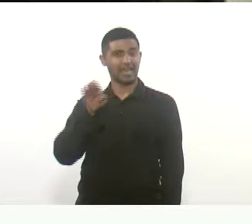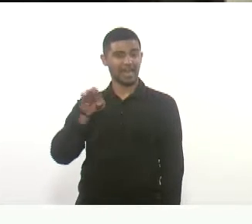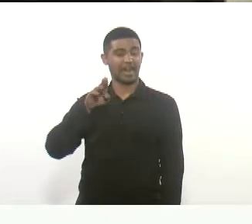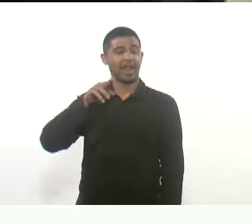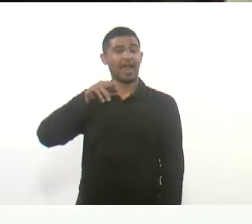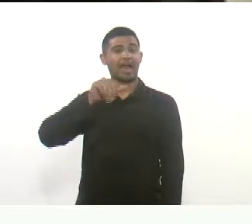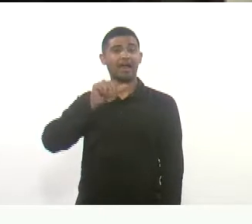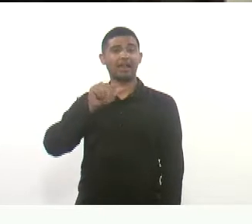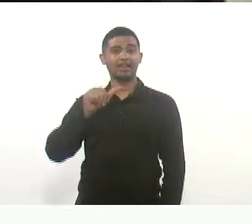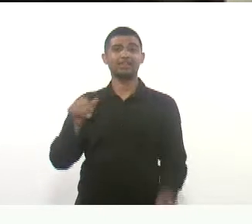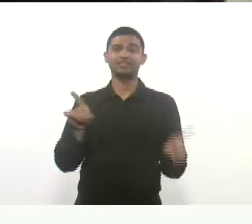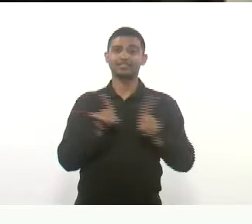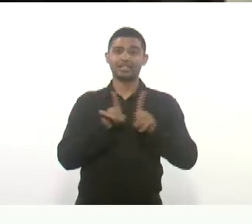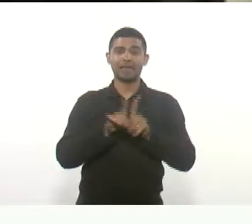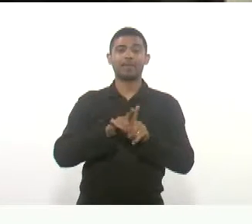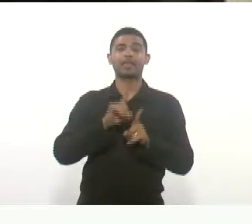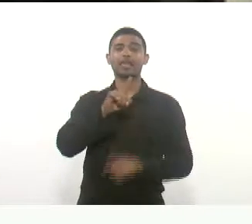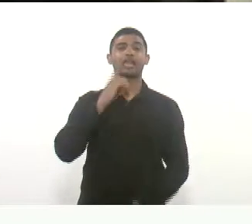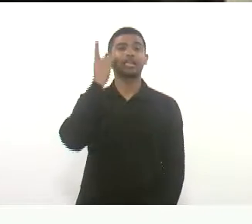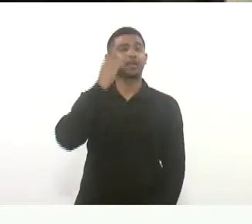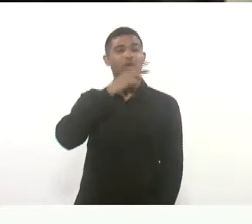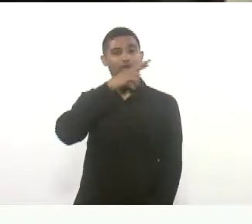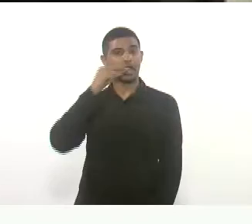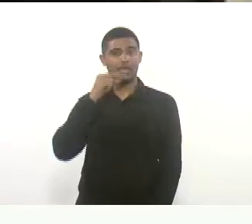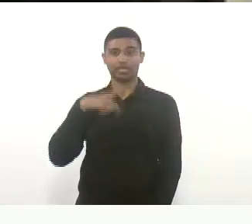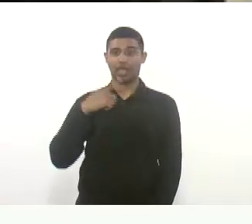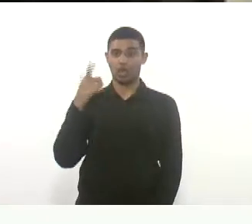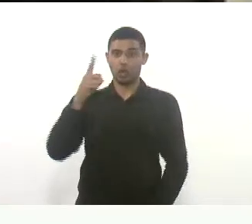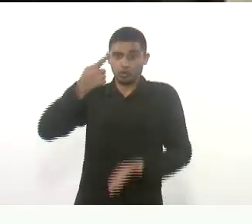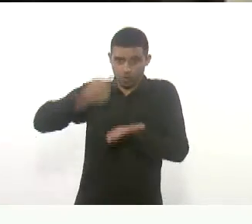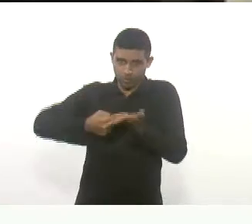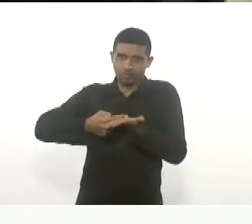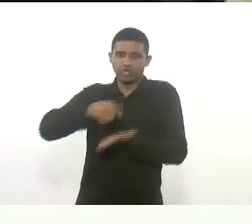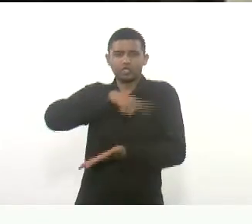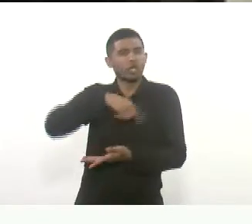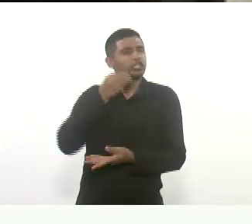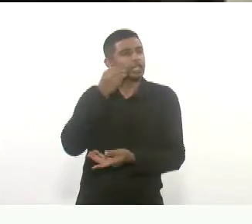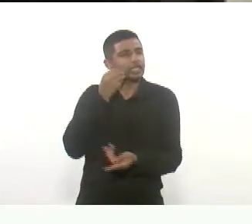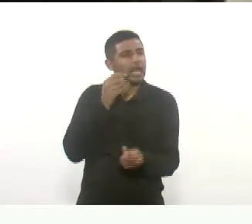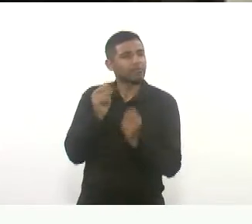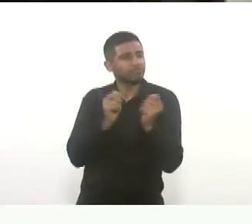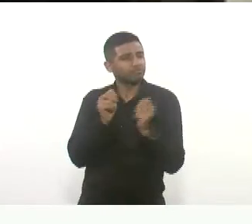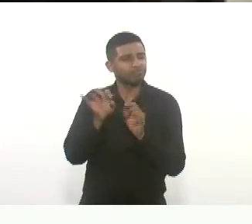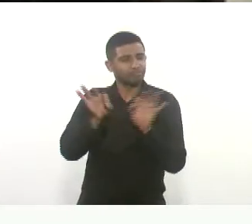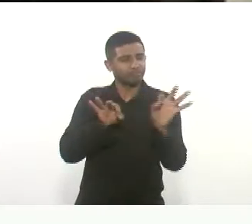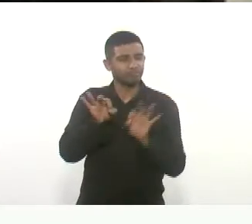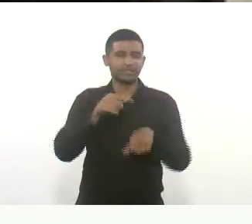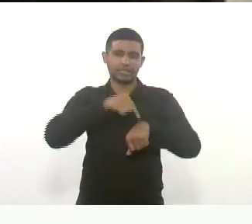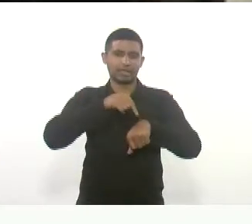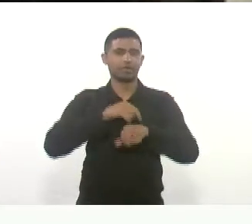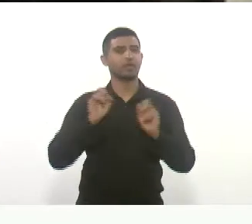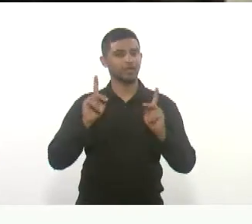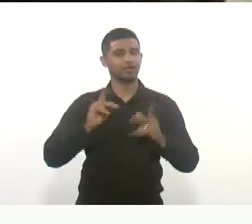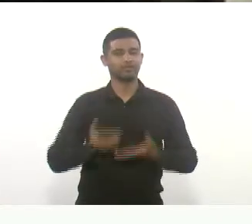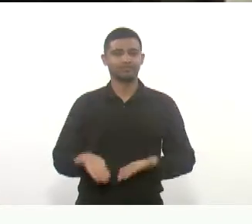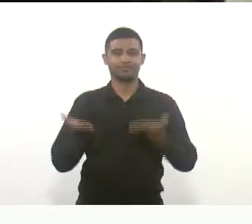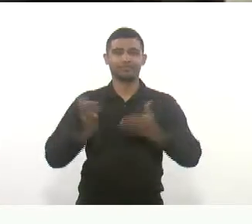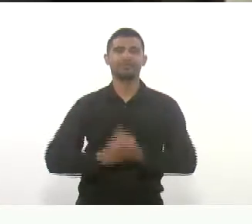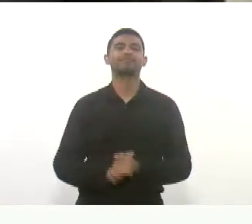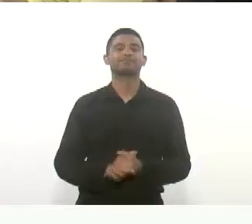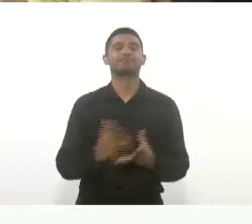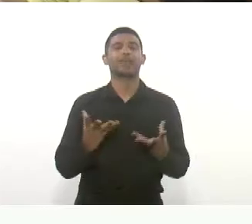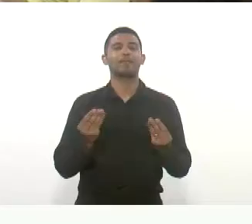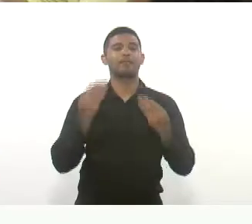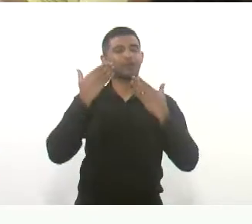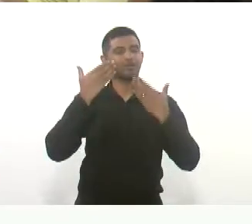Depois passo para o deputado Renan Ferreirinha, que tem um outro compromisso aqui, e a gente tenta ajustar o tempo, tá bom? Vamos lá. Muito